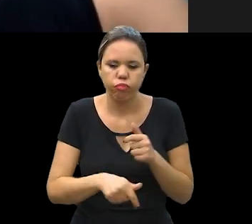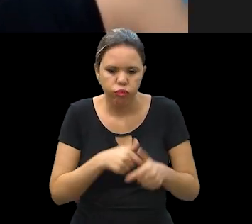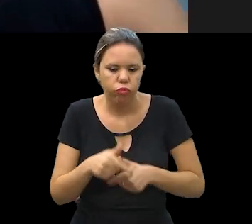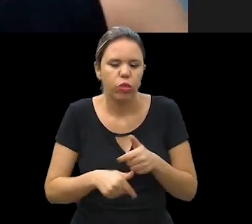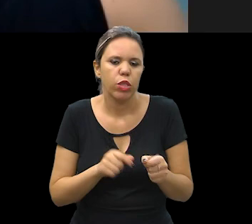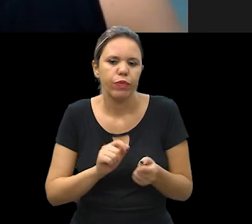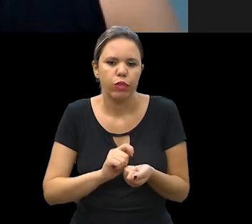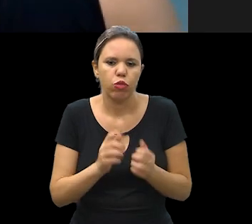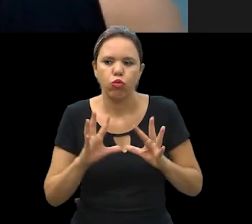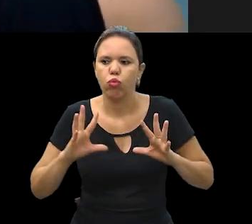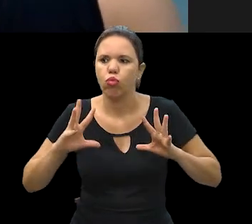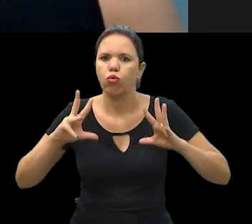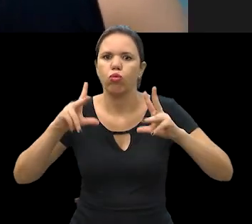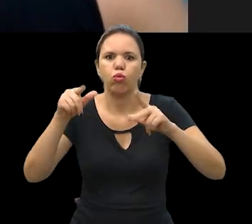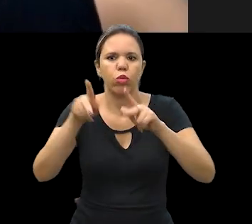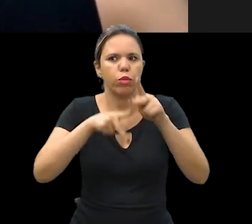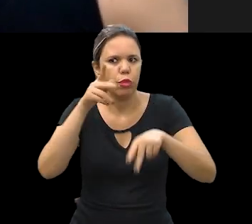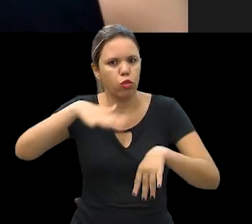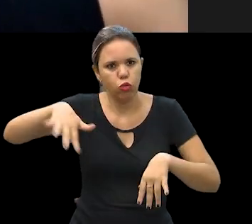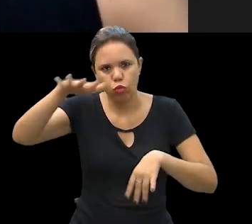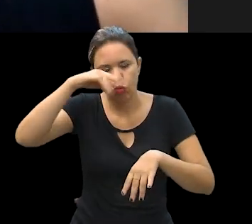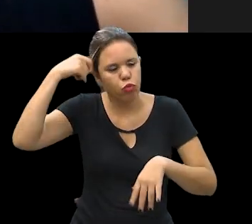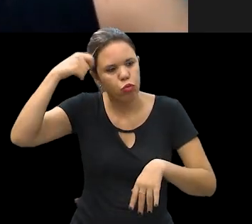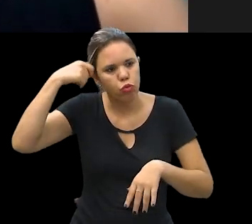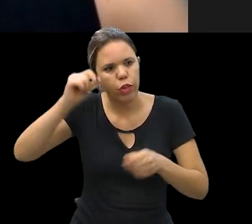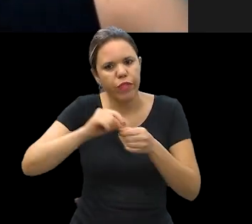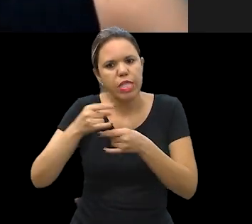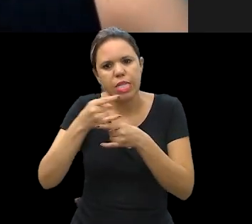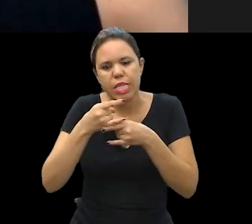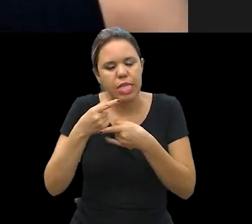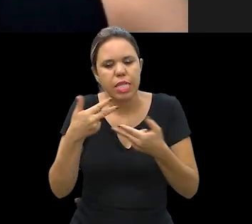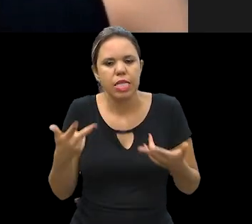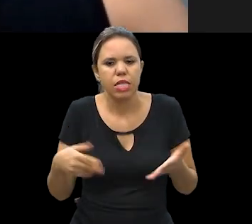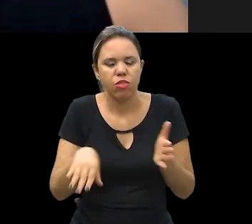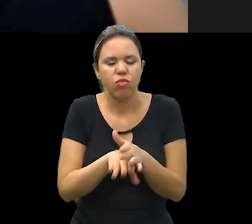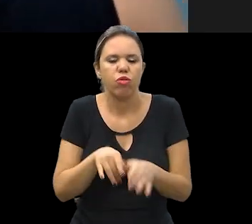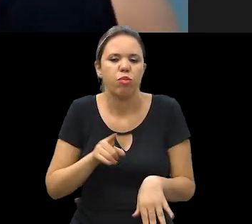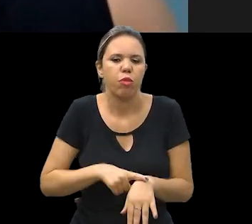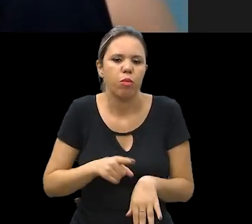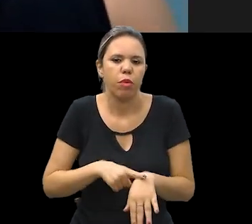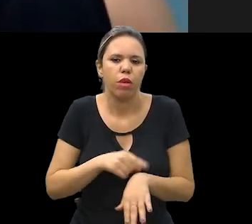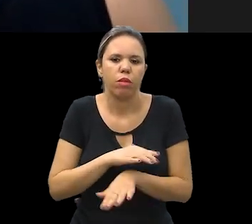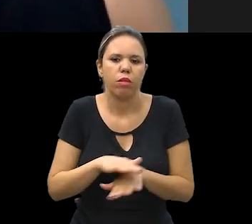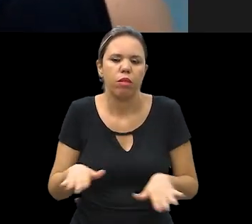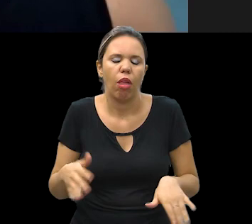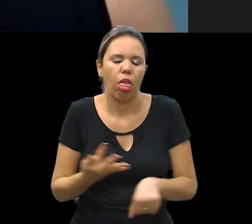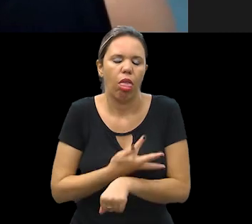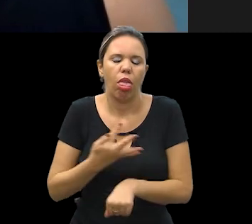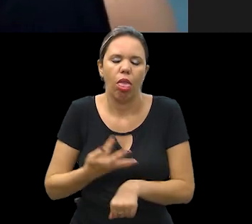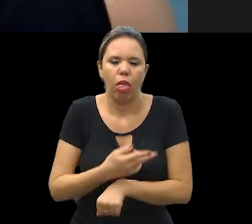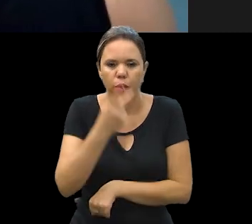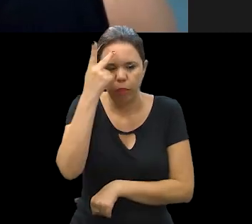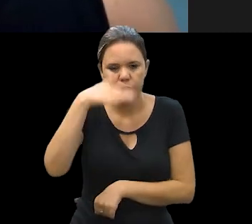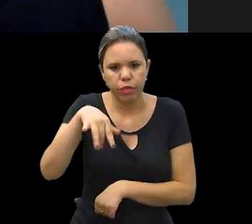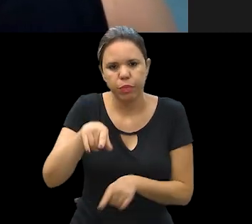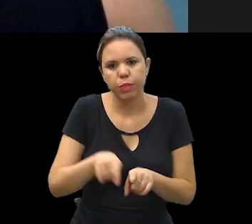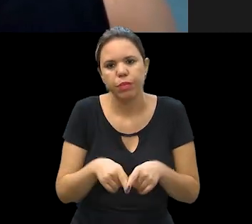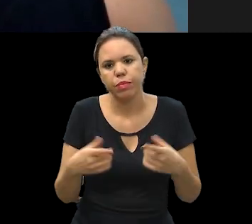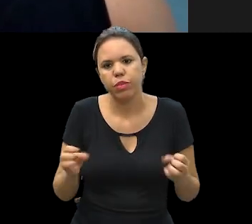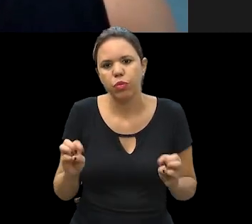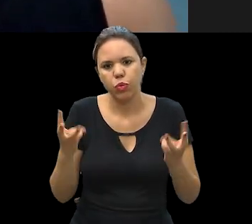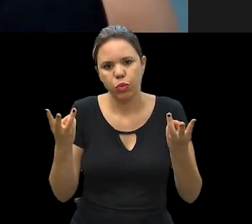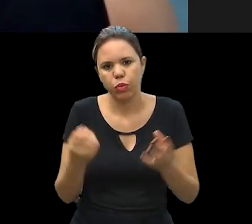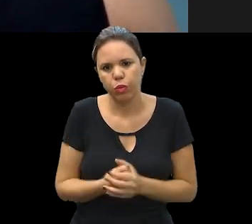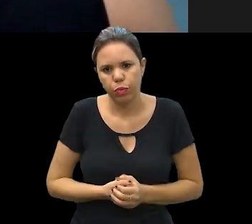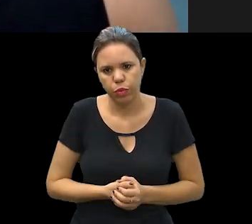fazer a mesma coisa que todos os músicos estavam fazendo, live, as coisas. Só que chegou um momento que acabou meio que saturando isso também, né?